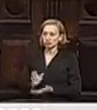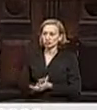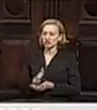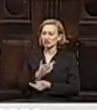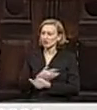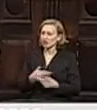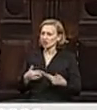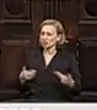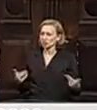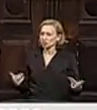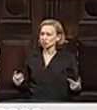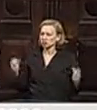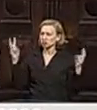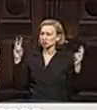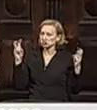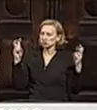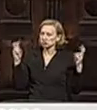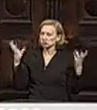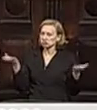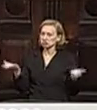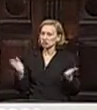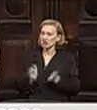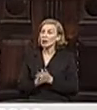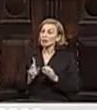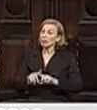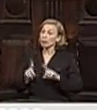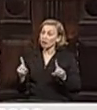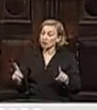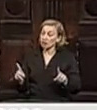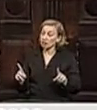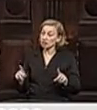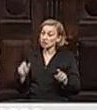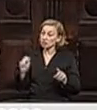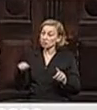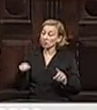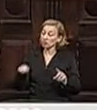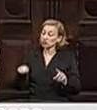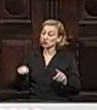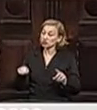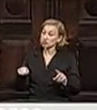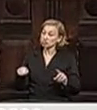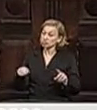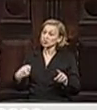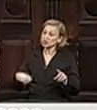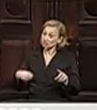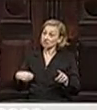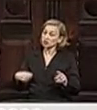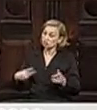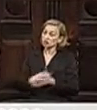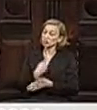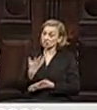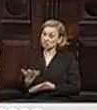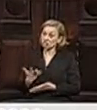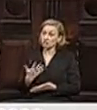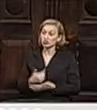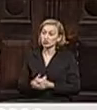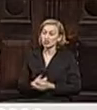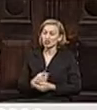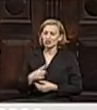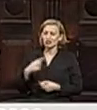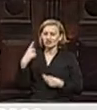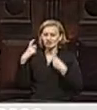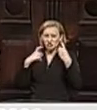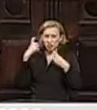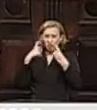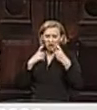muitas, mas é preciso também fazer acontecer. E nós estamos bastante preocupados com a situação